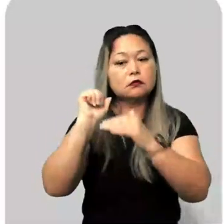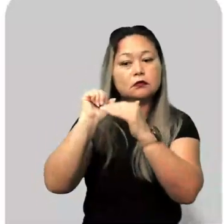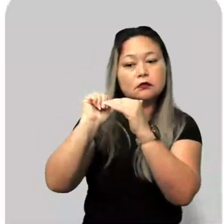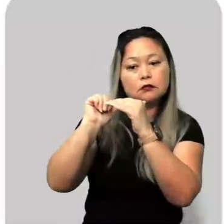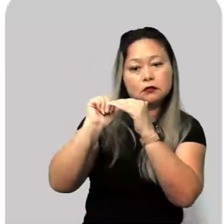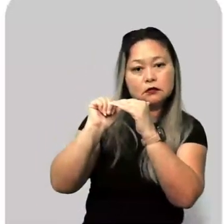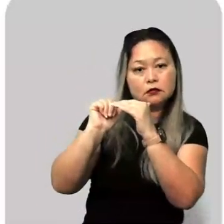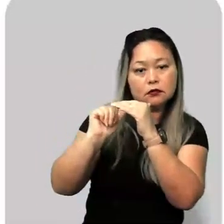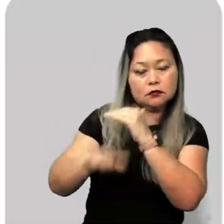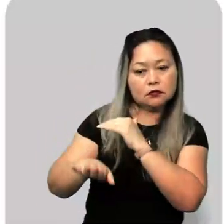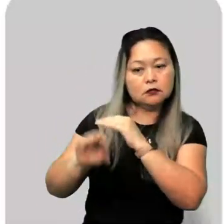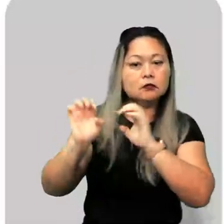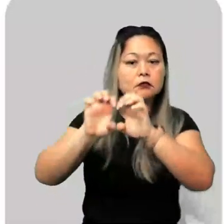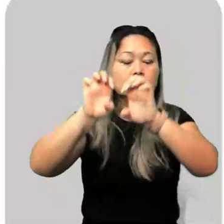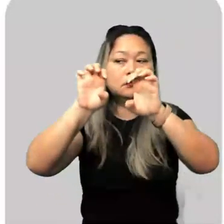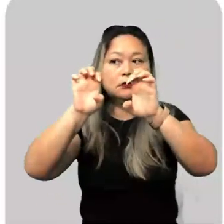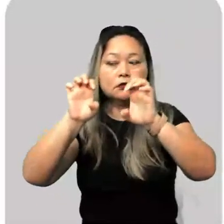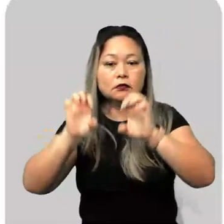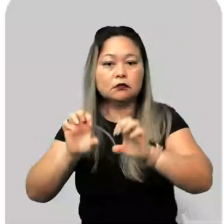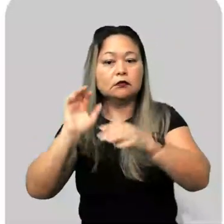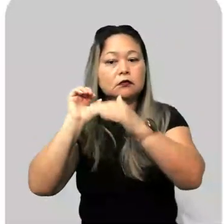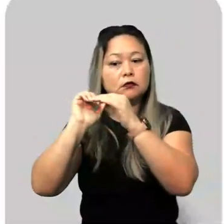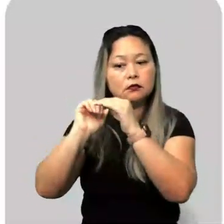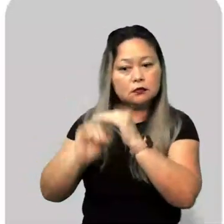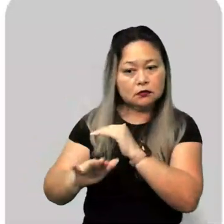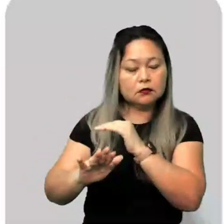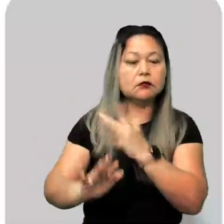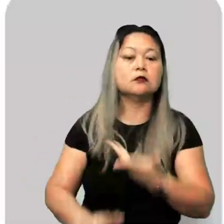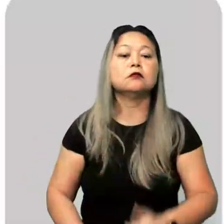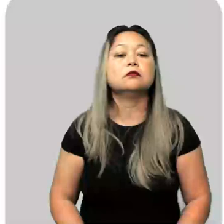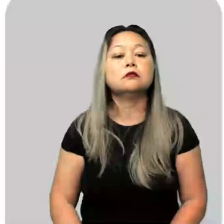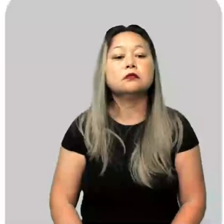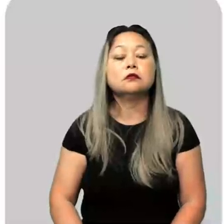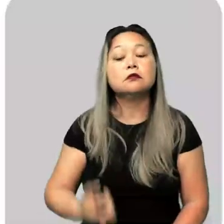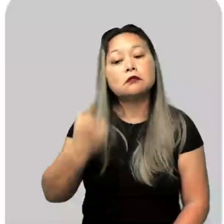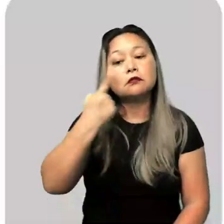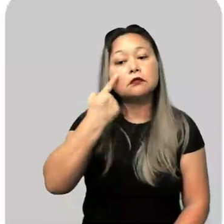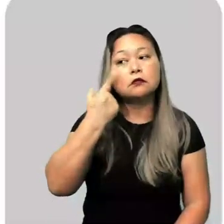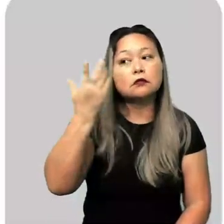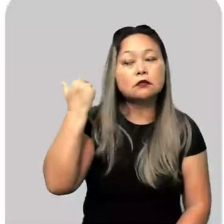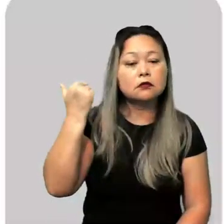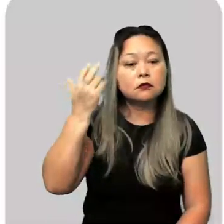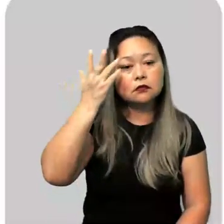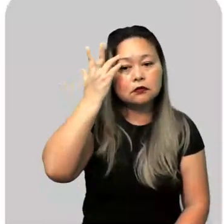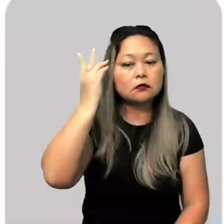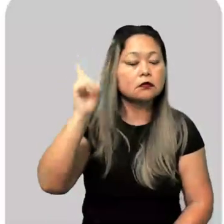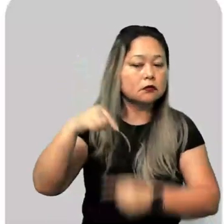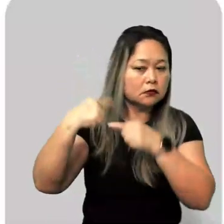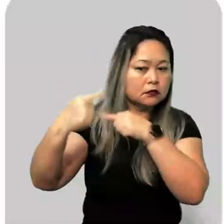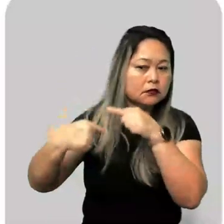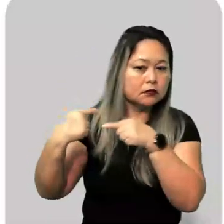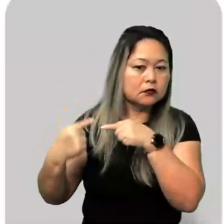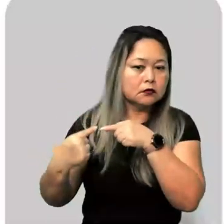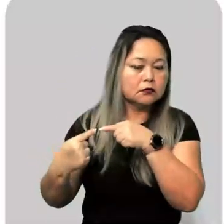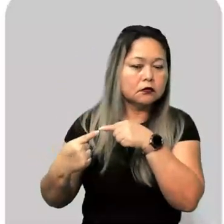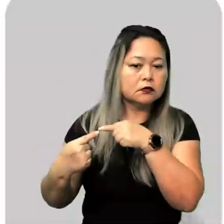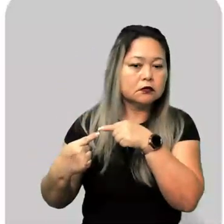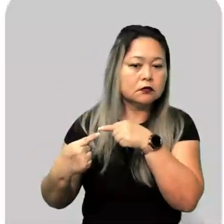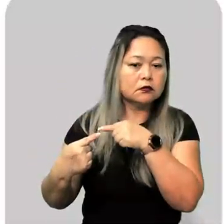estrutural, reserva, estrutural e reserva. Aí a gente vai prestar atenção na sequência que a gente fez lá.